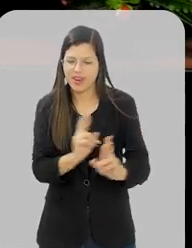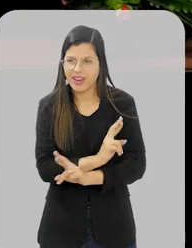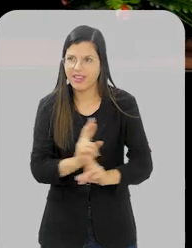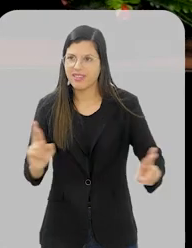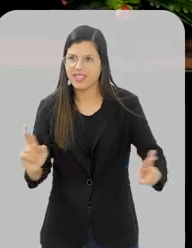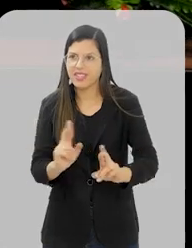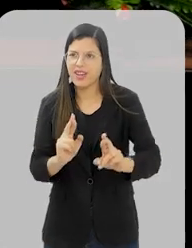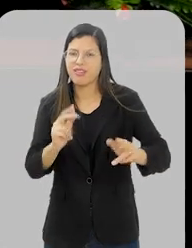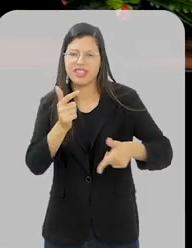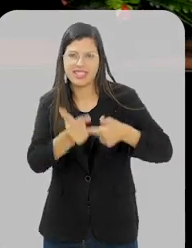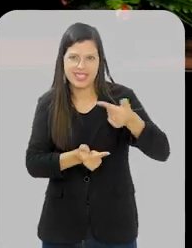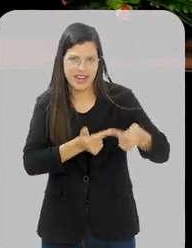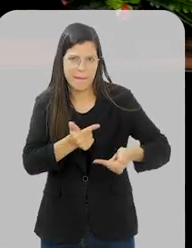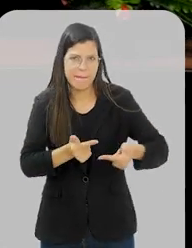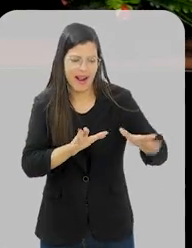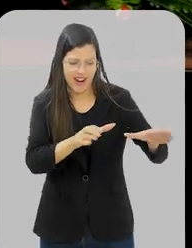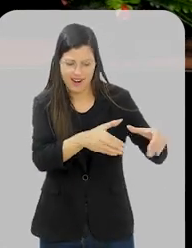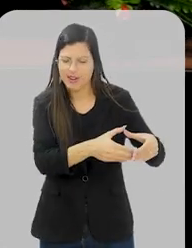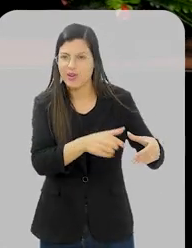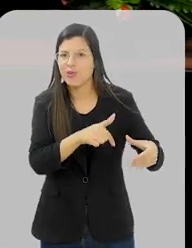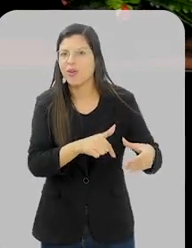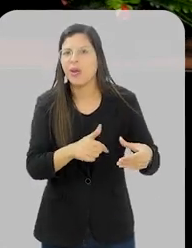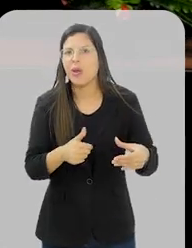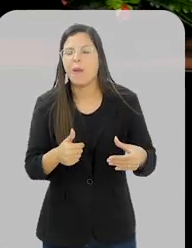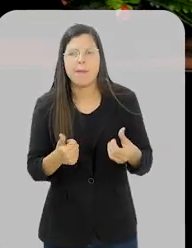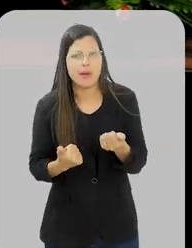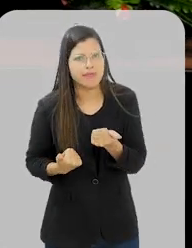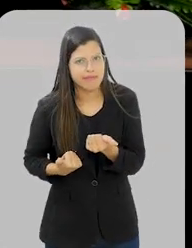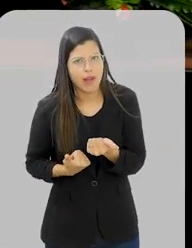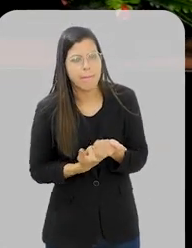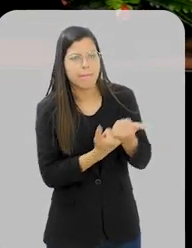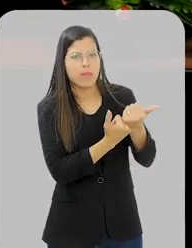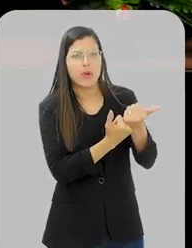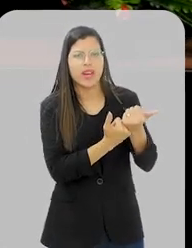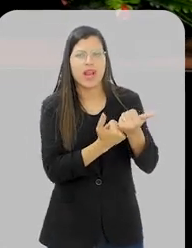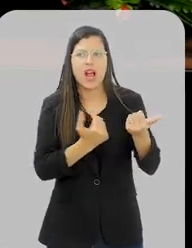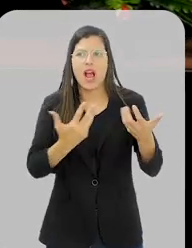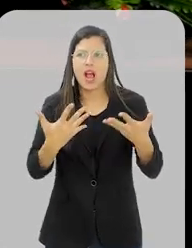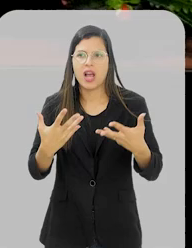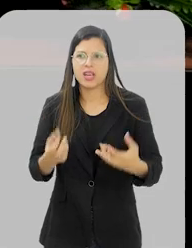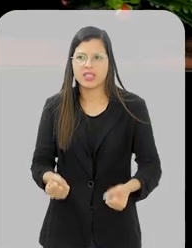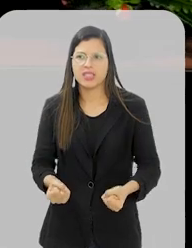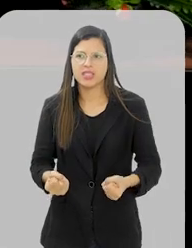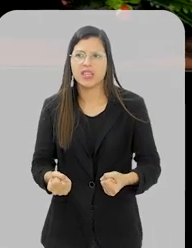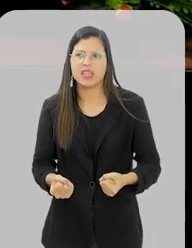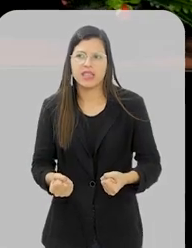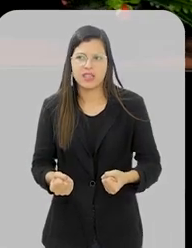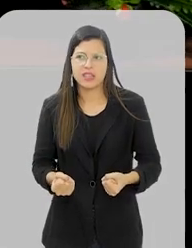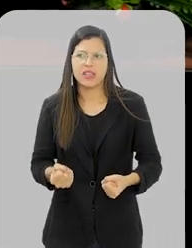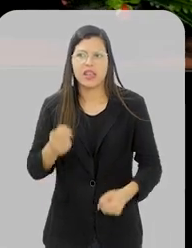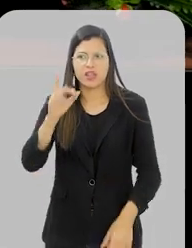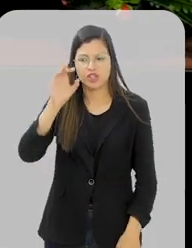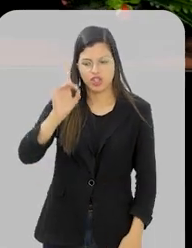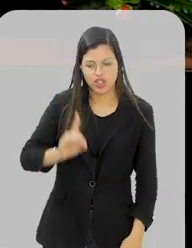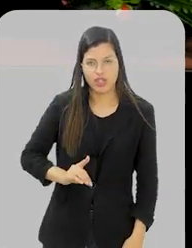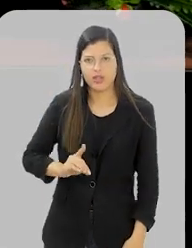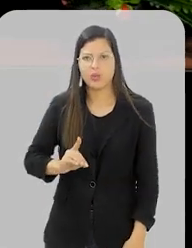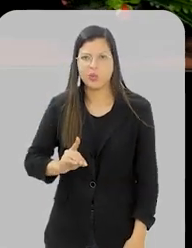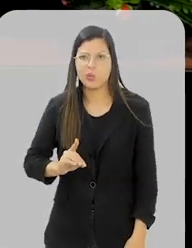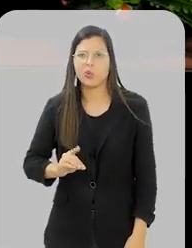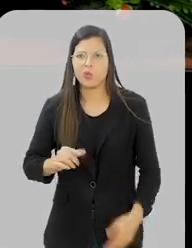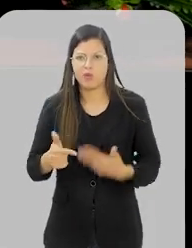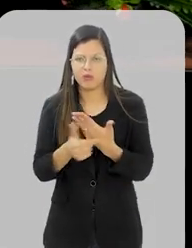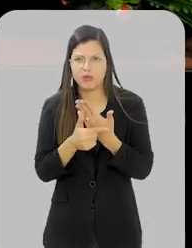de de de de trabalho interreligioso então eu para colaborar comunitariamente aceitei o o cargo de diretor de